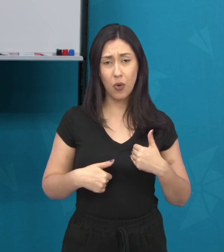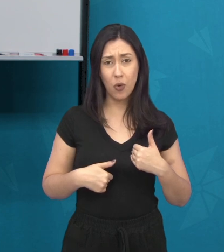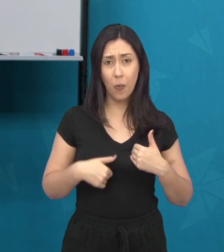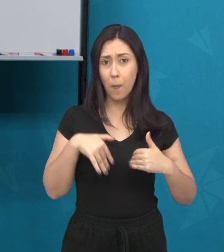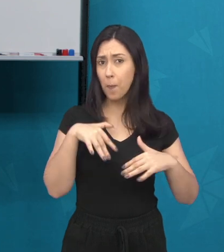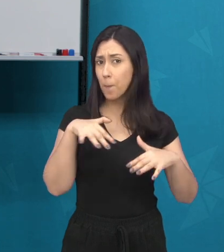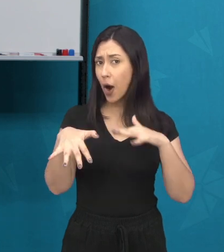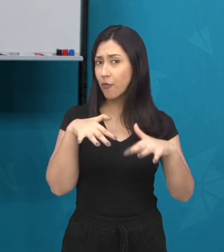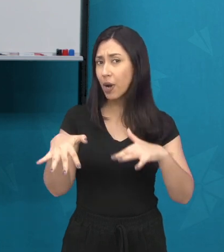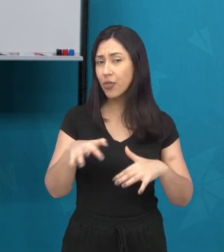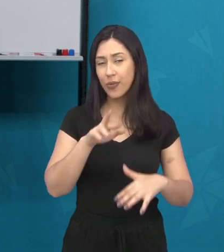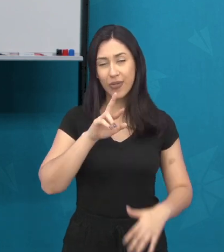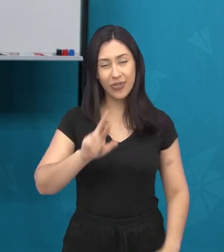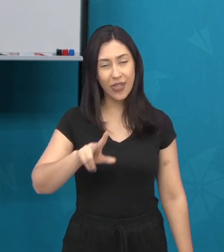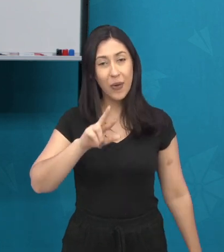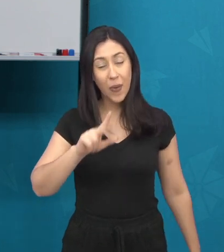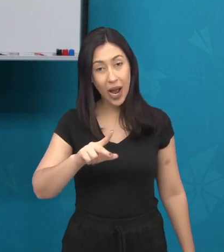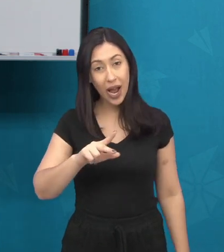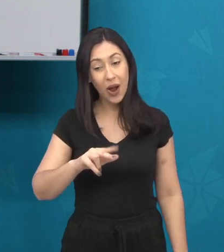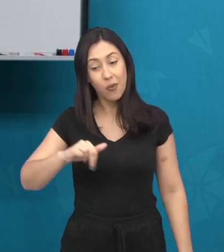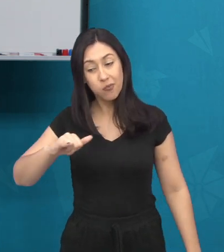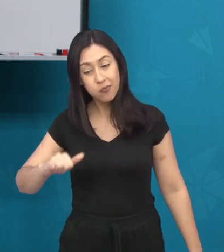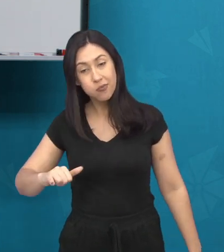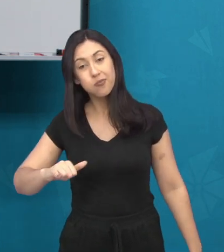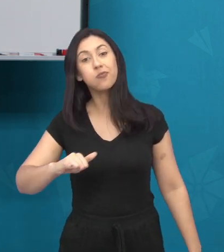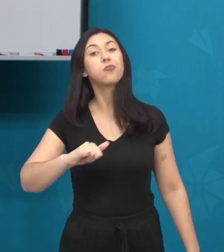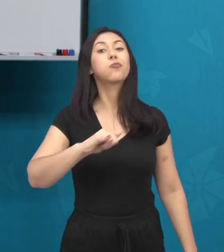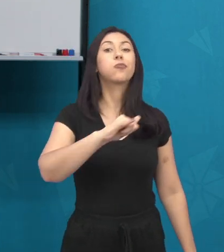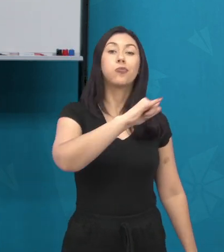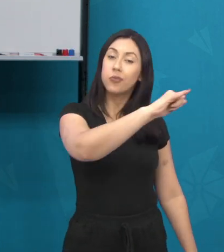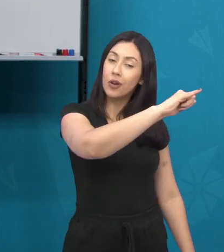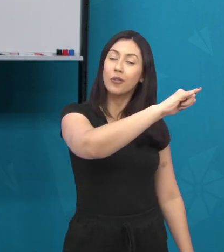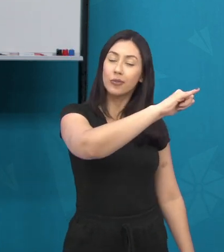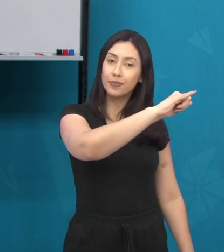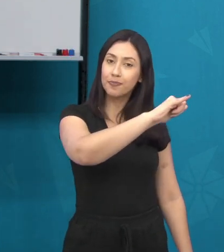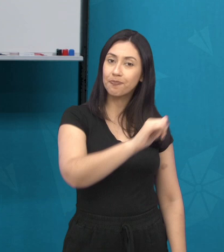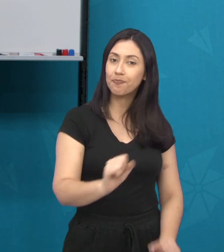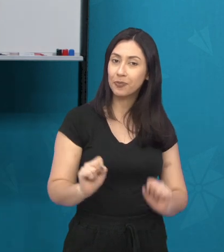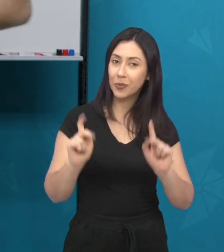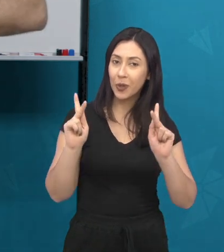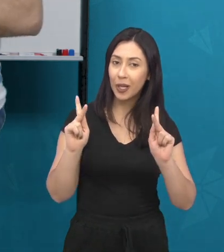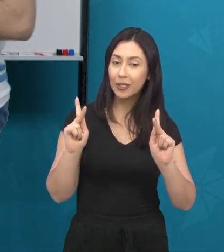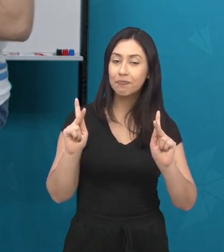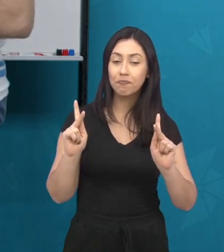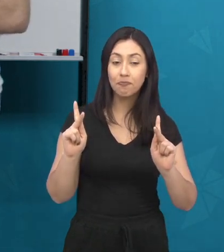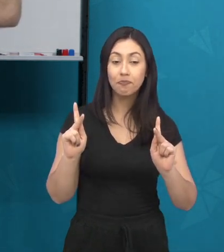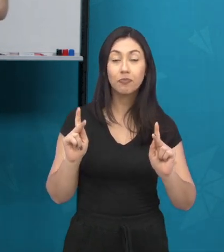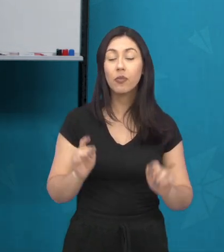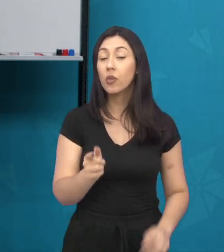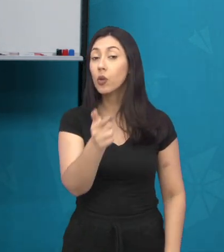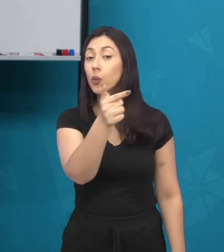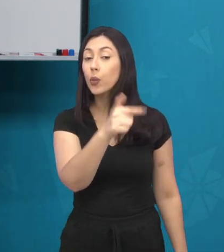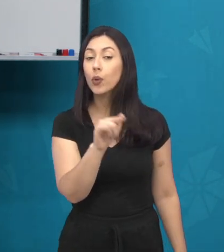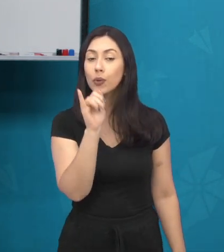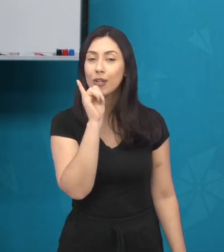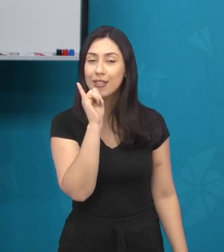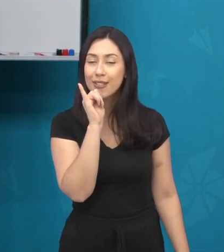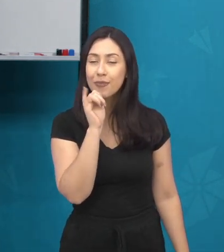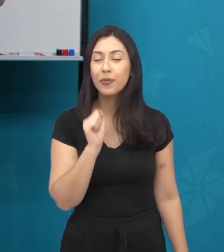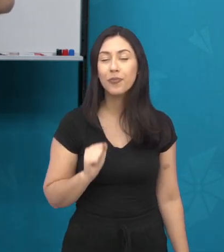em movimento é o avião que está te tirando do Estado inercial Beleza outro